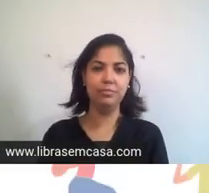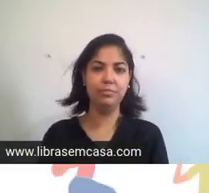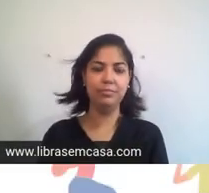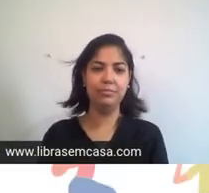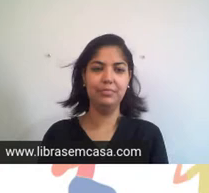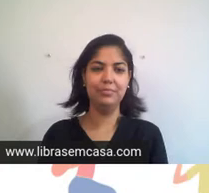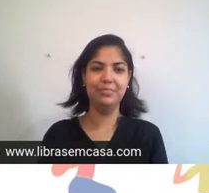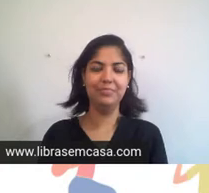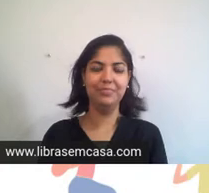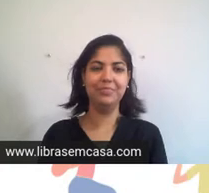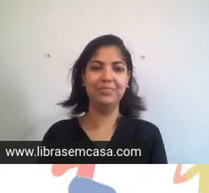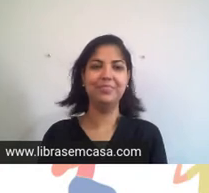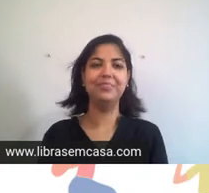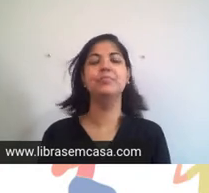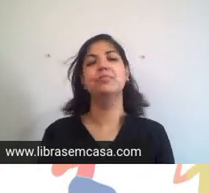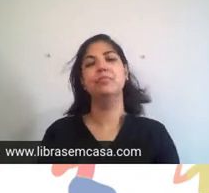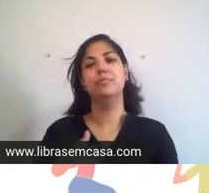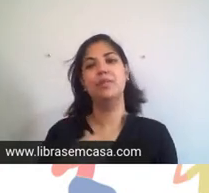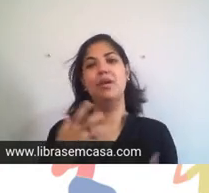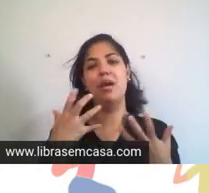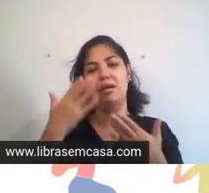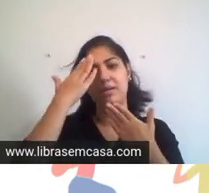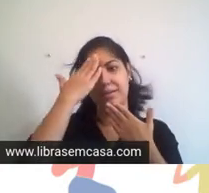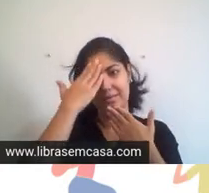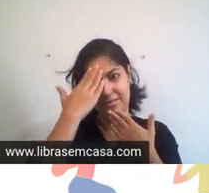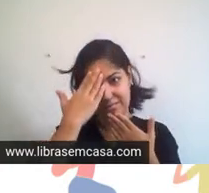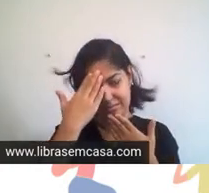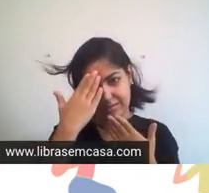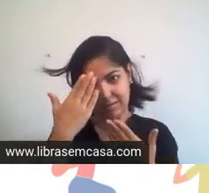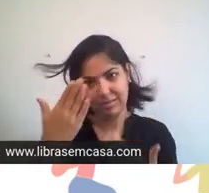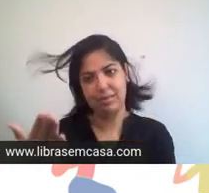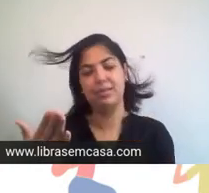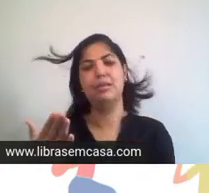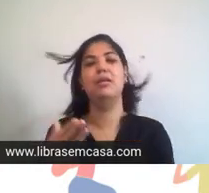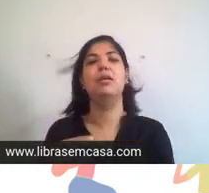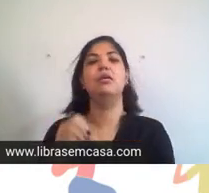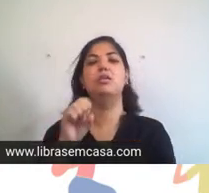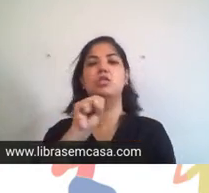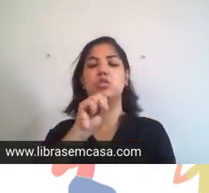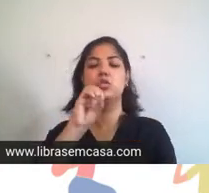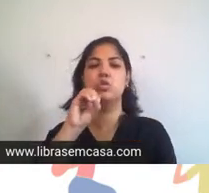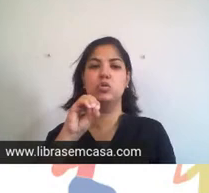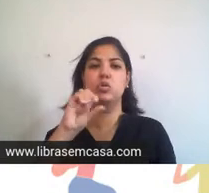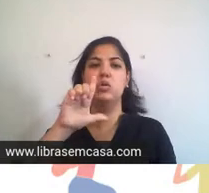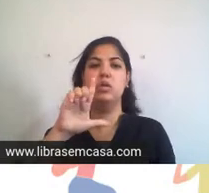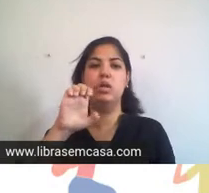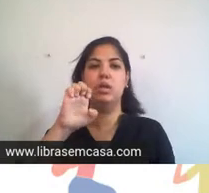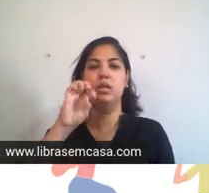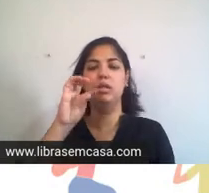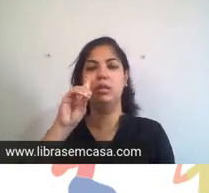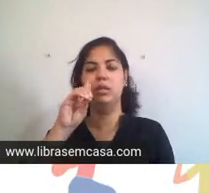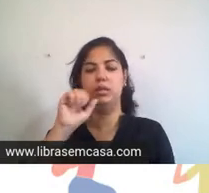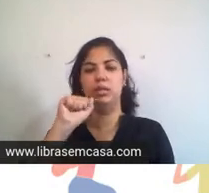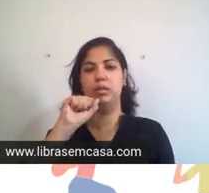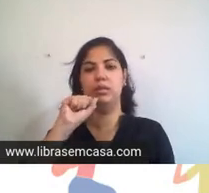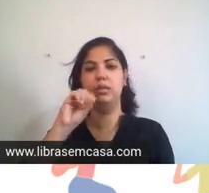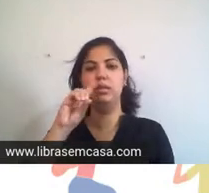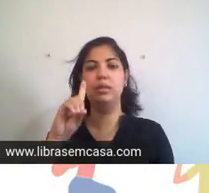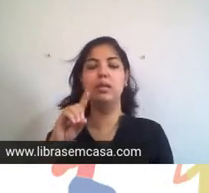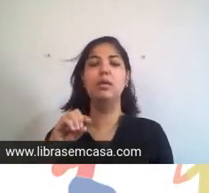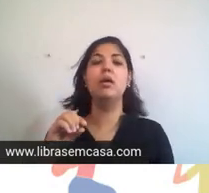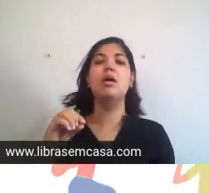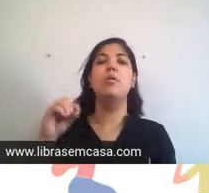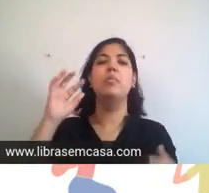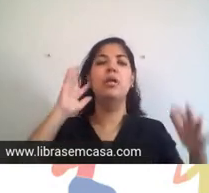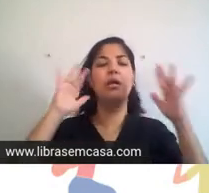Eu queria agradecer a Soledad pelo vídeo e por essas reflexões iniciais sobre a relação entre a atual pandemia, produção de